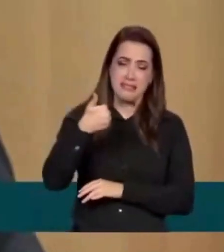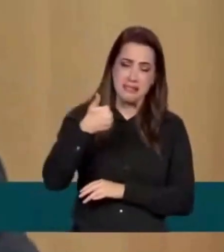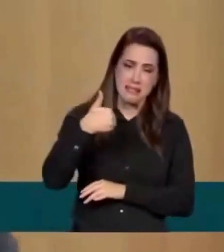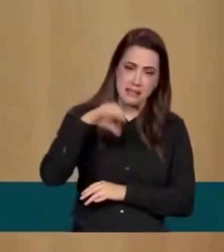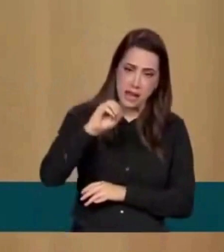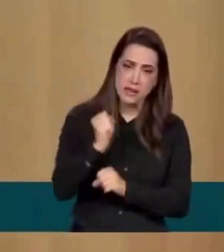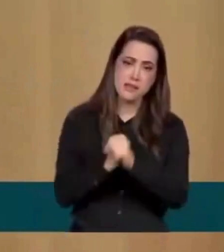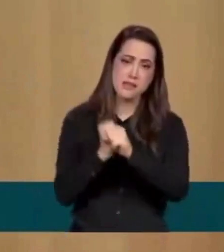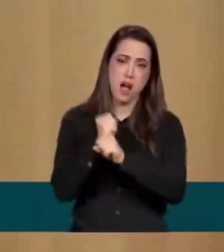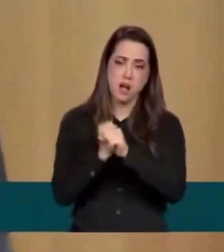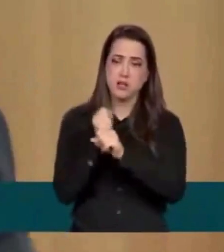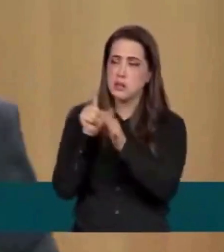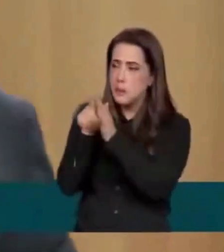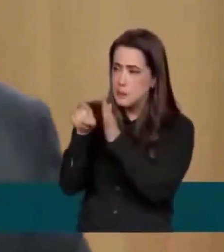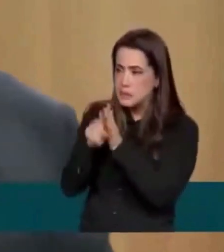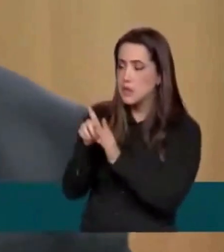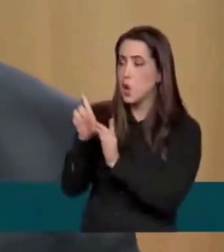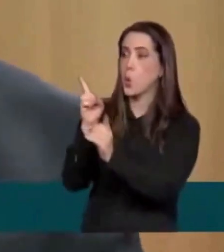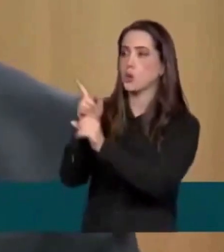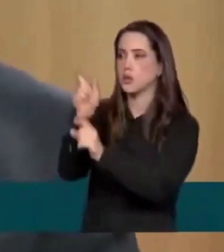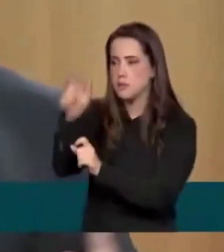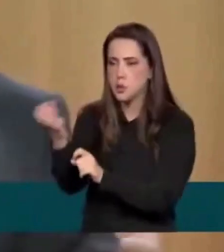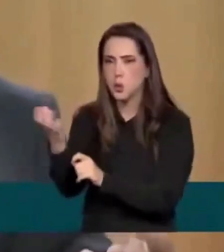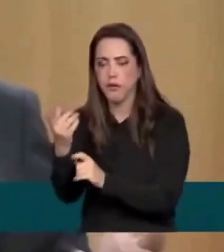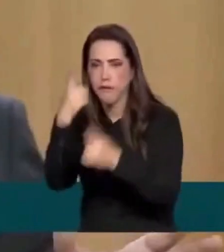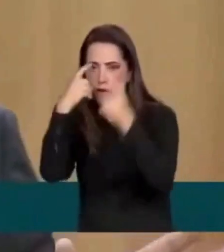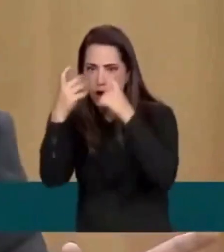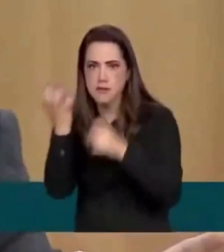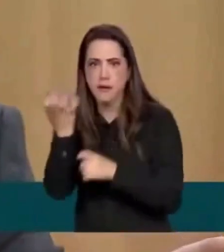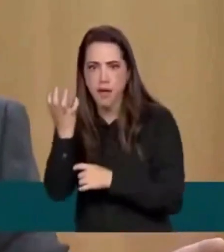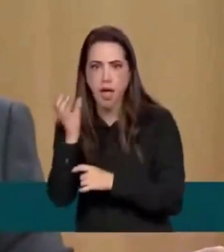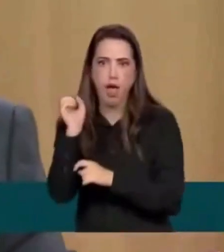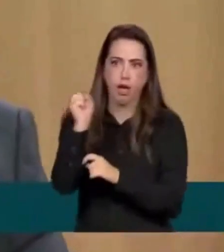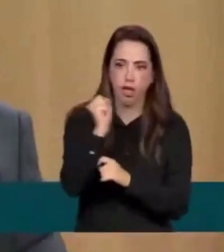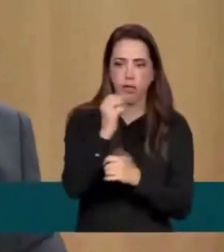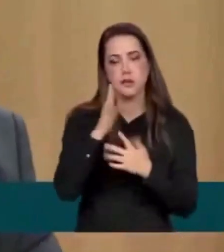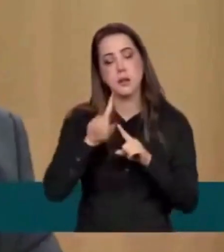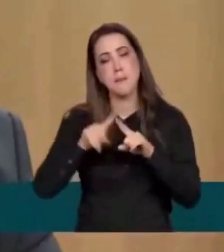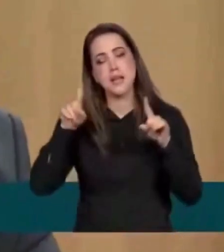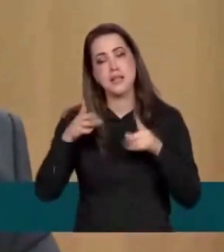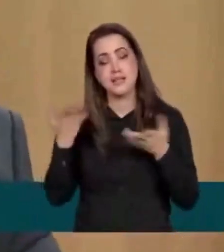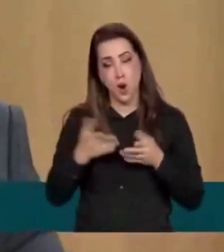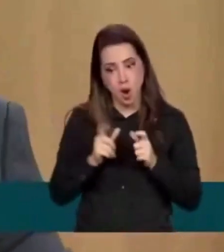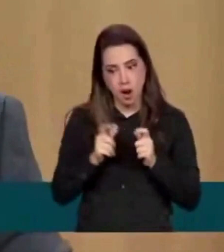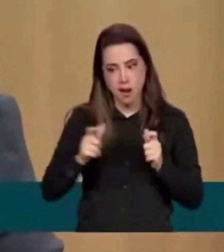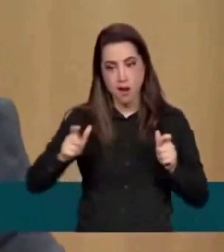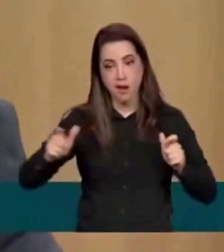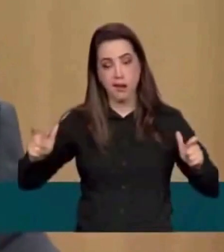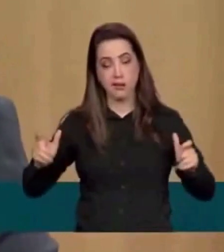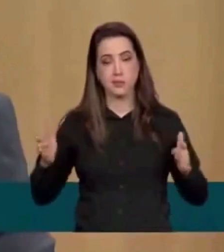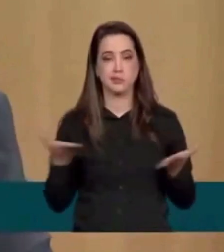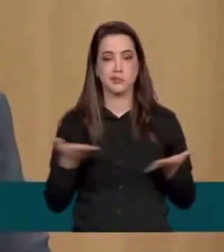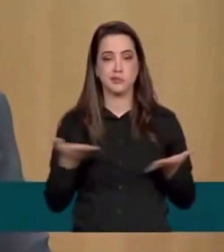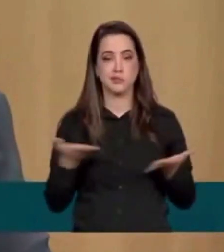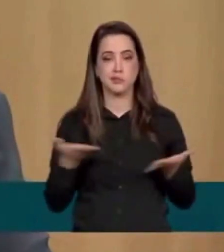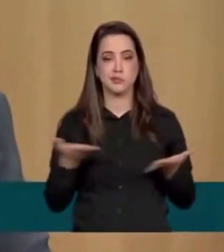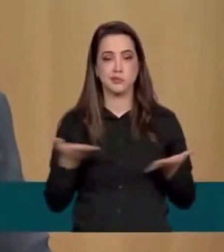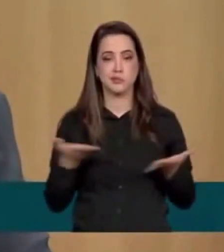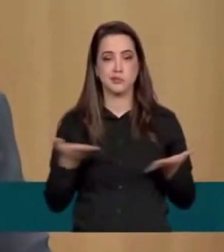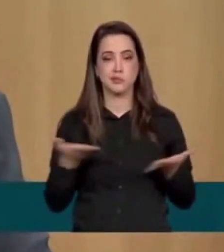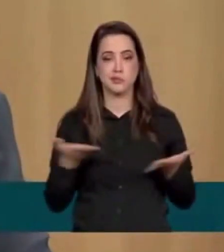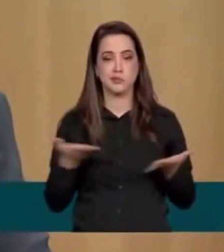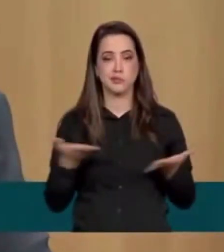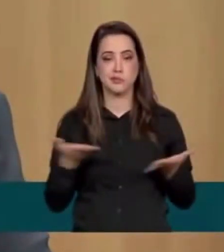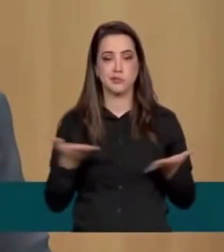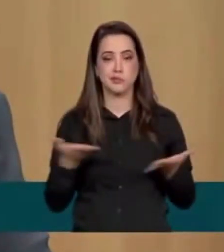foi exponencialmente ampliado por essa ideologia e nós precisamos conter no ambiente que isso se difunde, que é a internet.